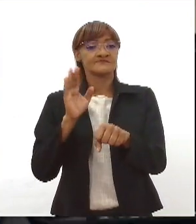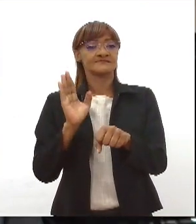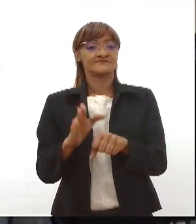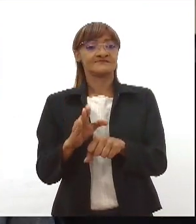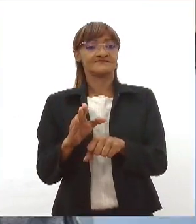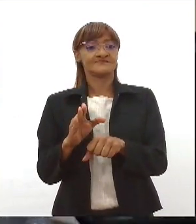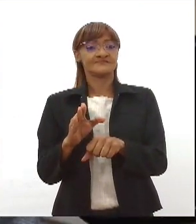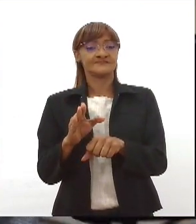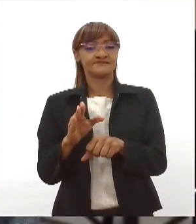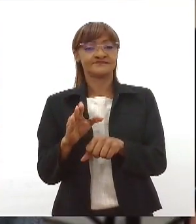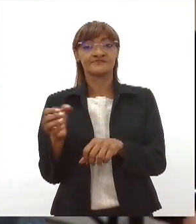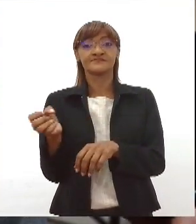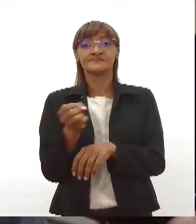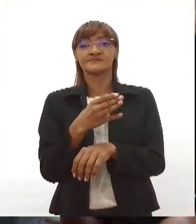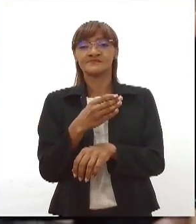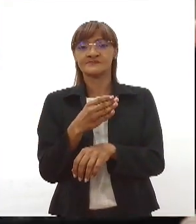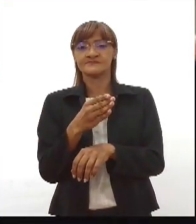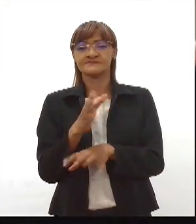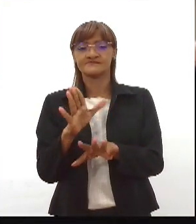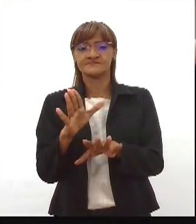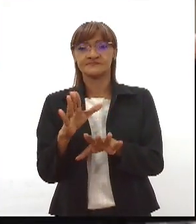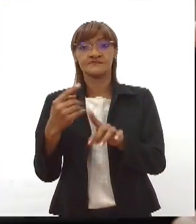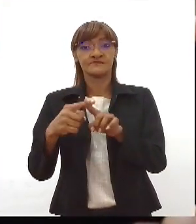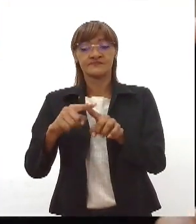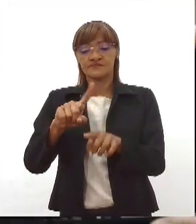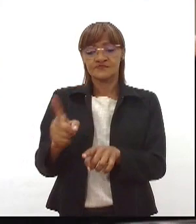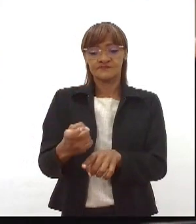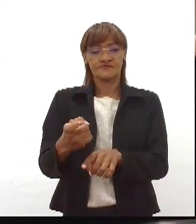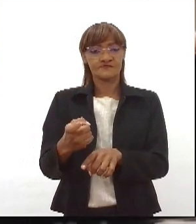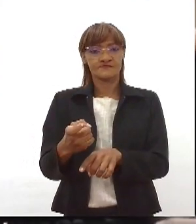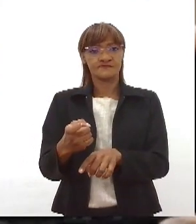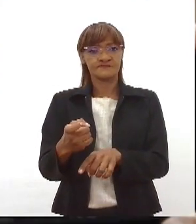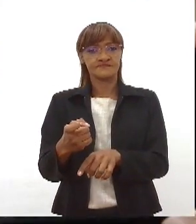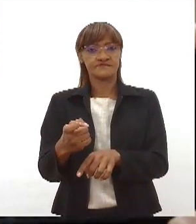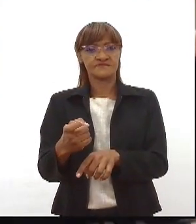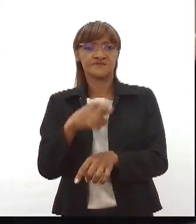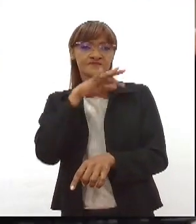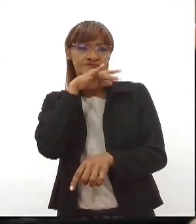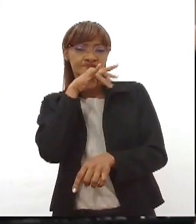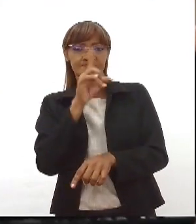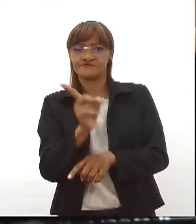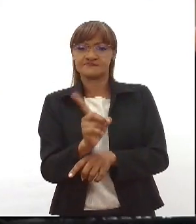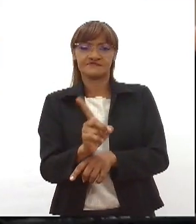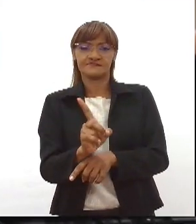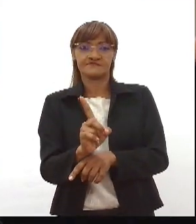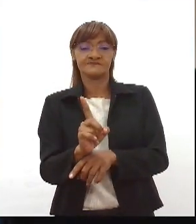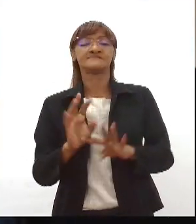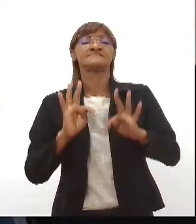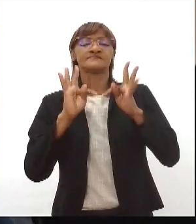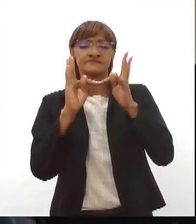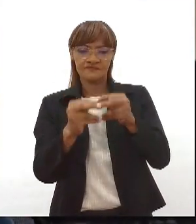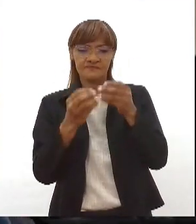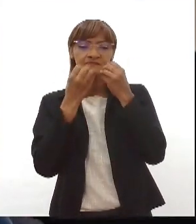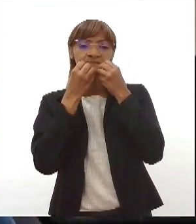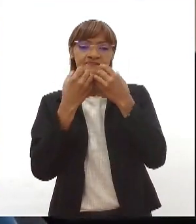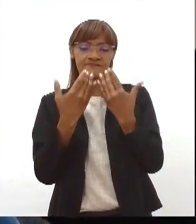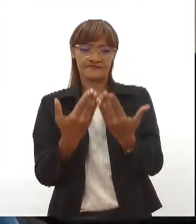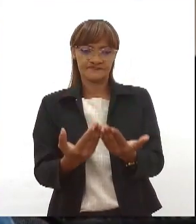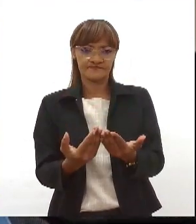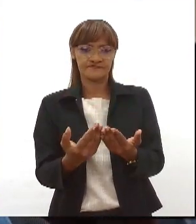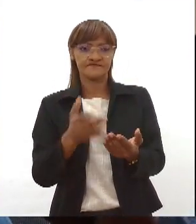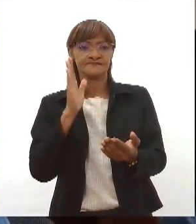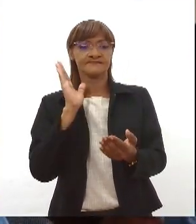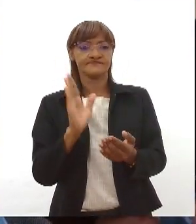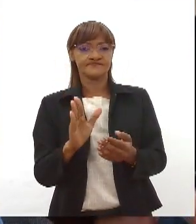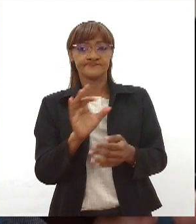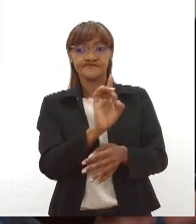não é que os que passaram não não prestaram não não todos foram bons cada um fez a sua parte